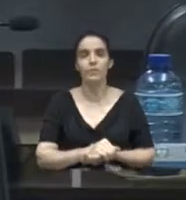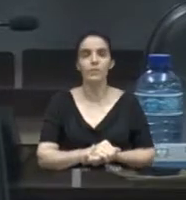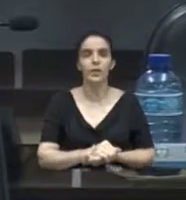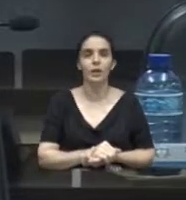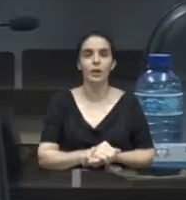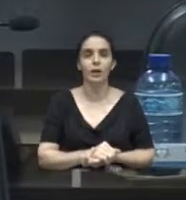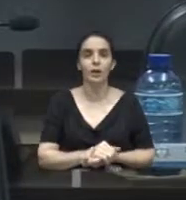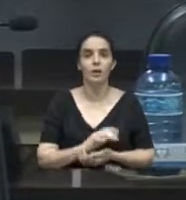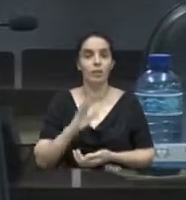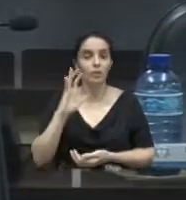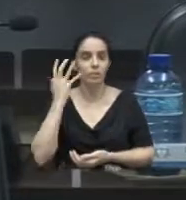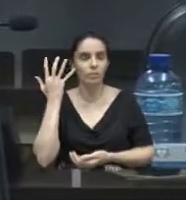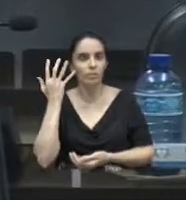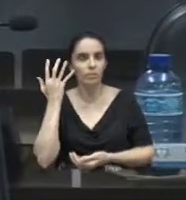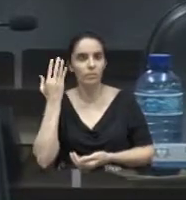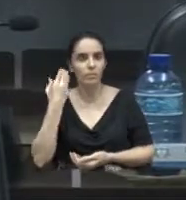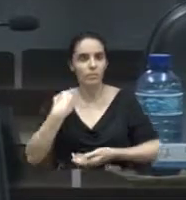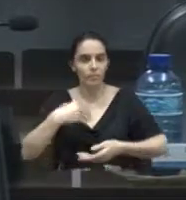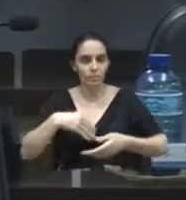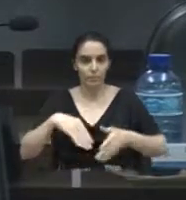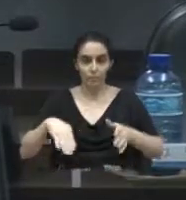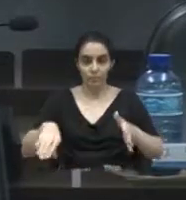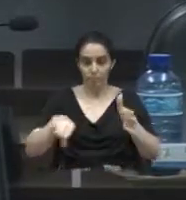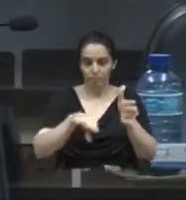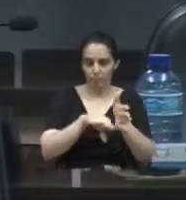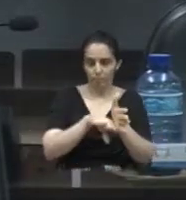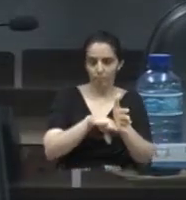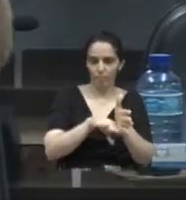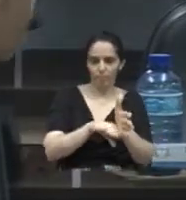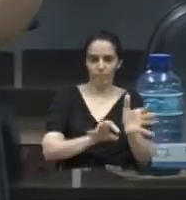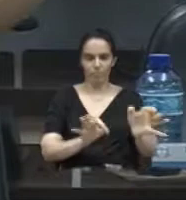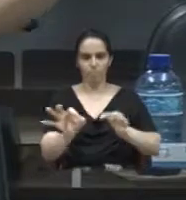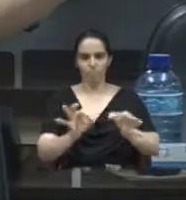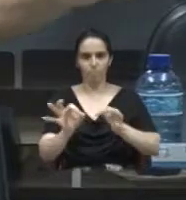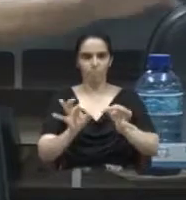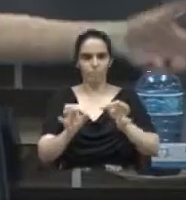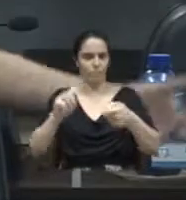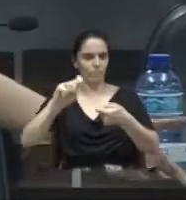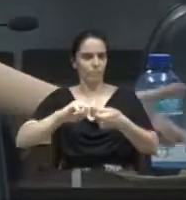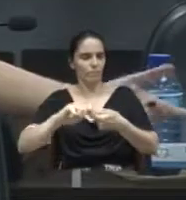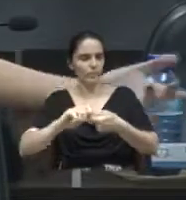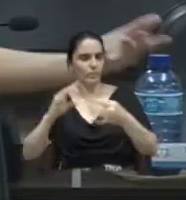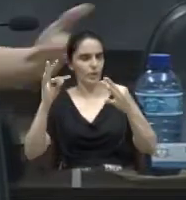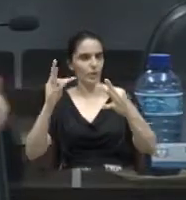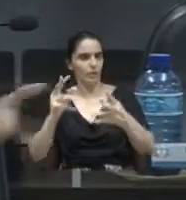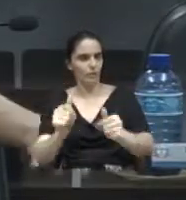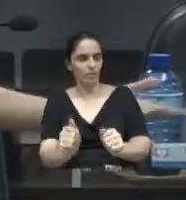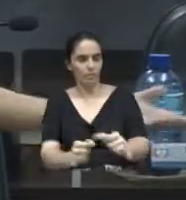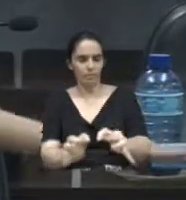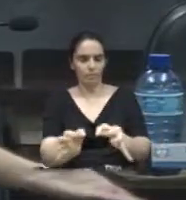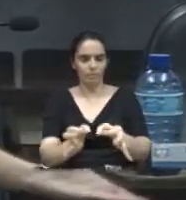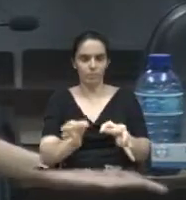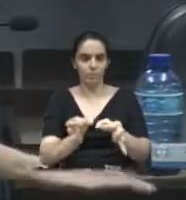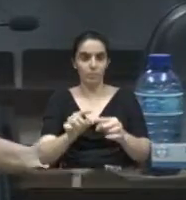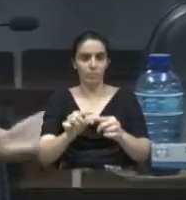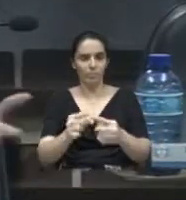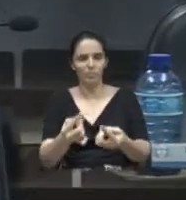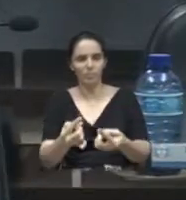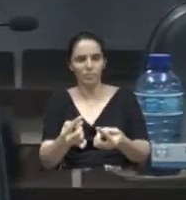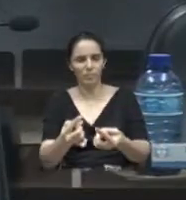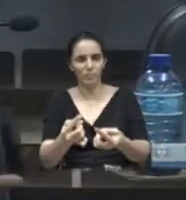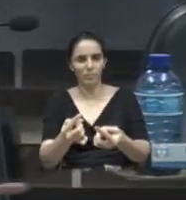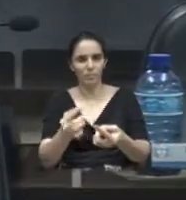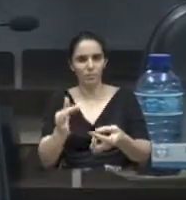do parlamentar, que ele chega motivado a fazer várias coisas, colocar a mão na massa, entre aspas, e nós sabemos dos